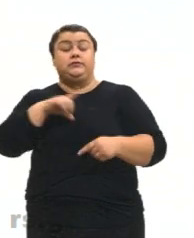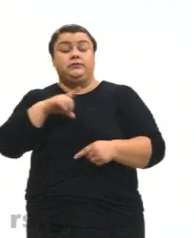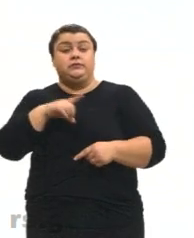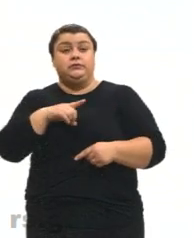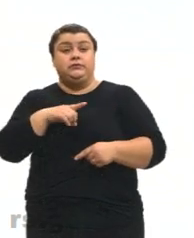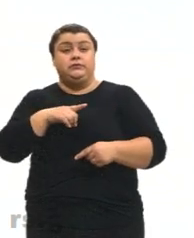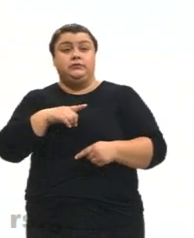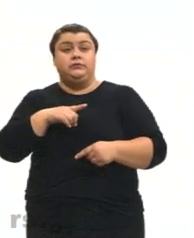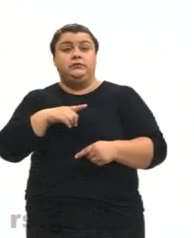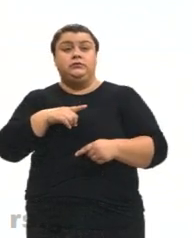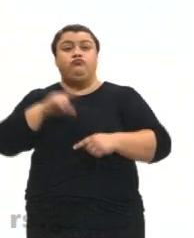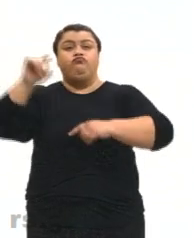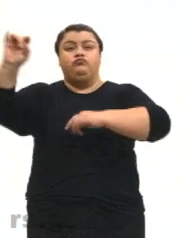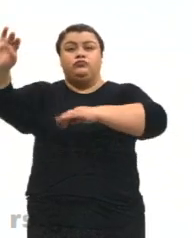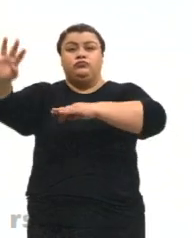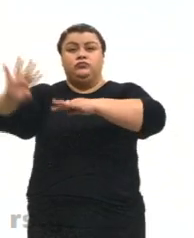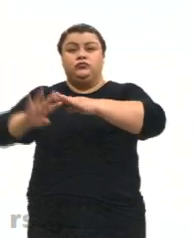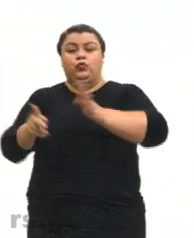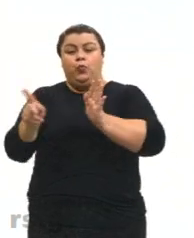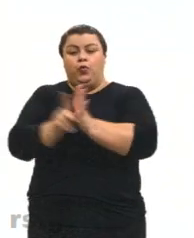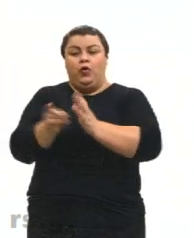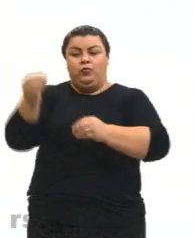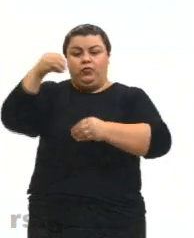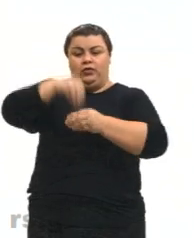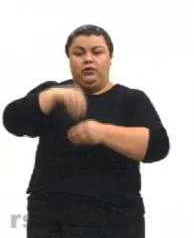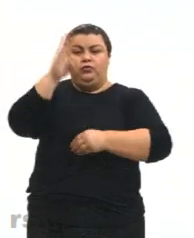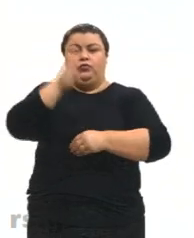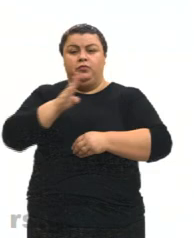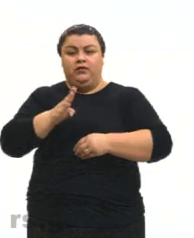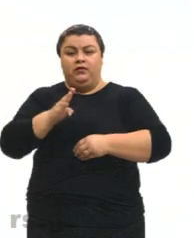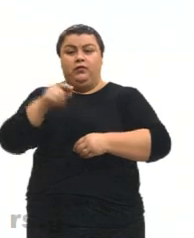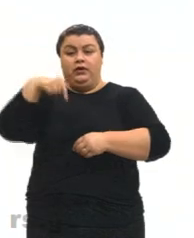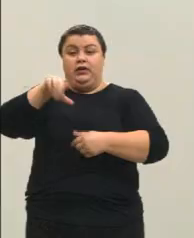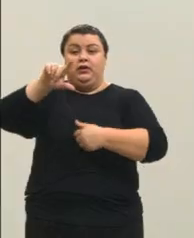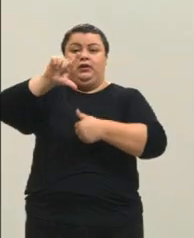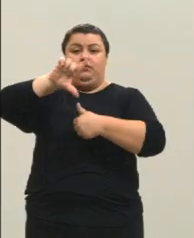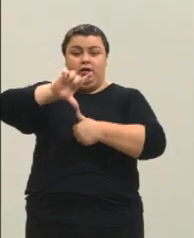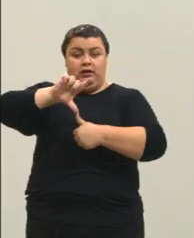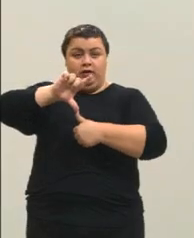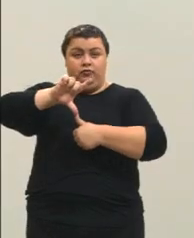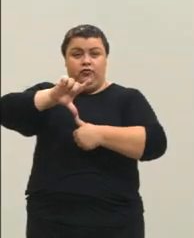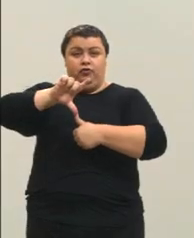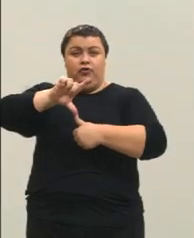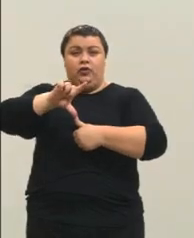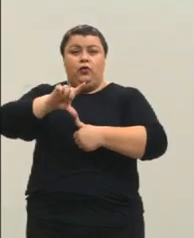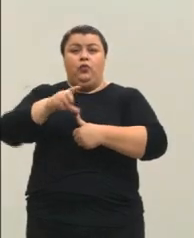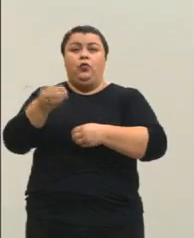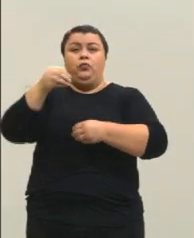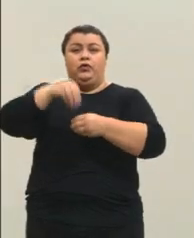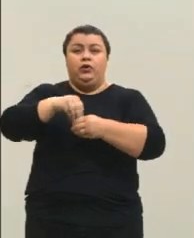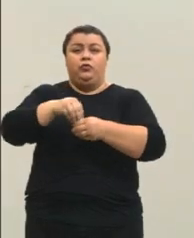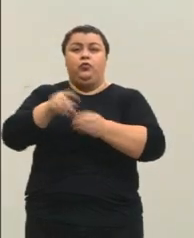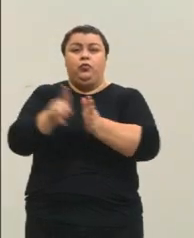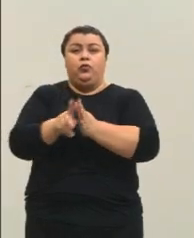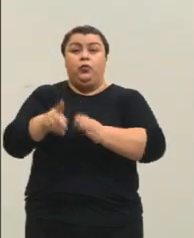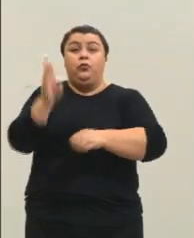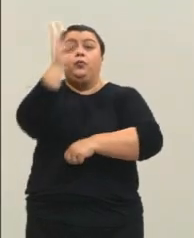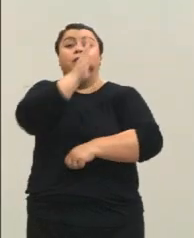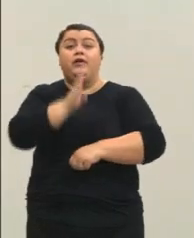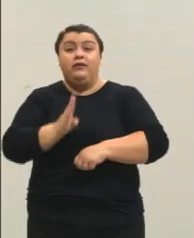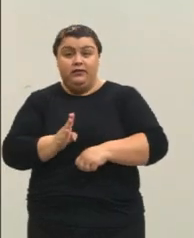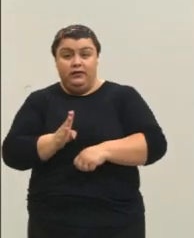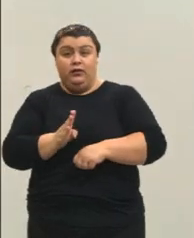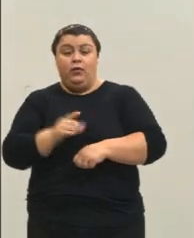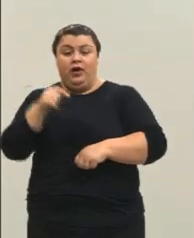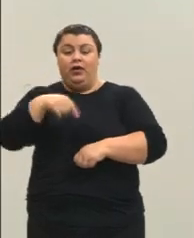tem movimentos de migração interna tanto dentro da América Latina quanto dentro do próprio país então o